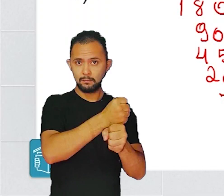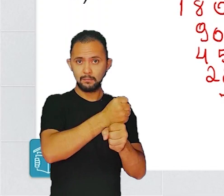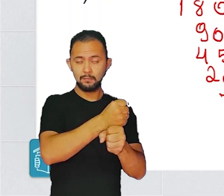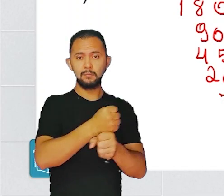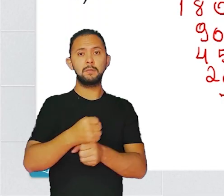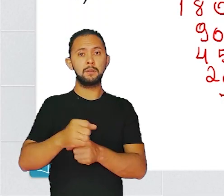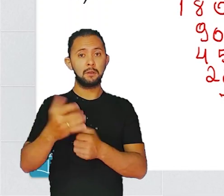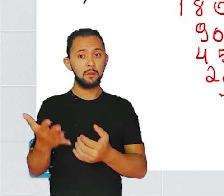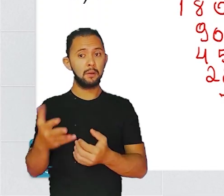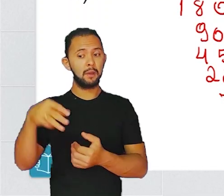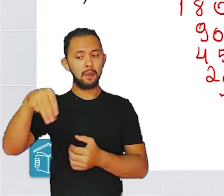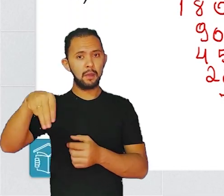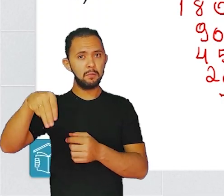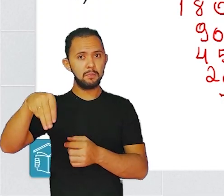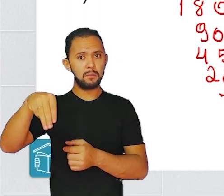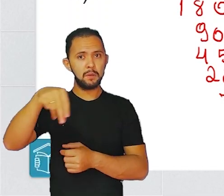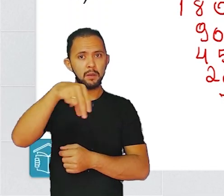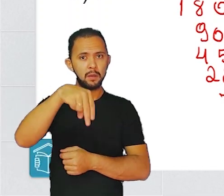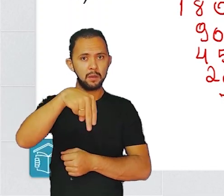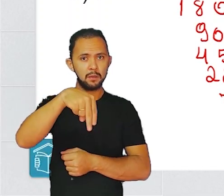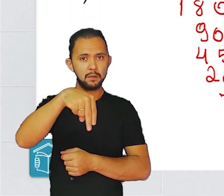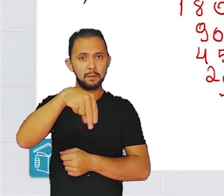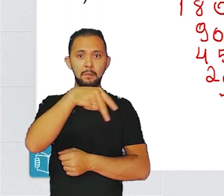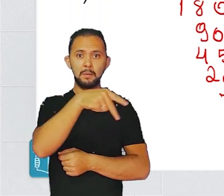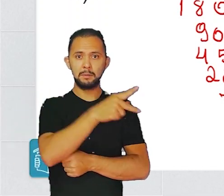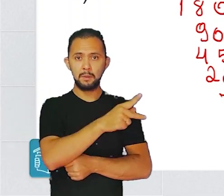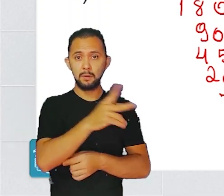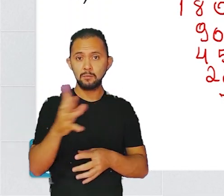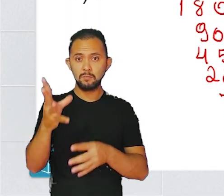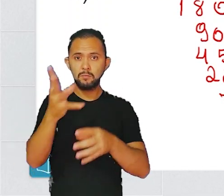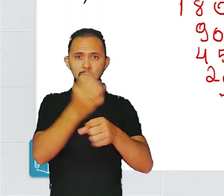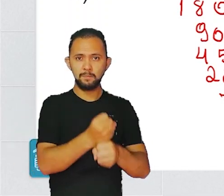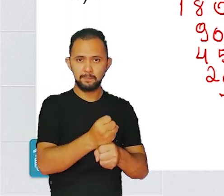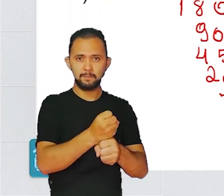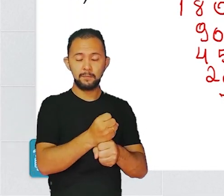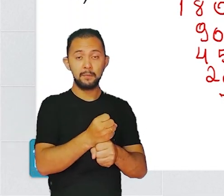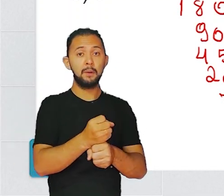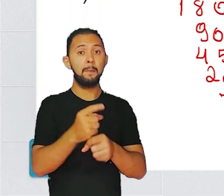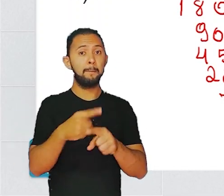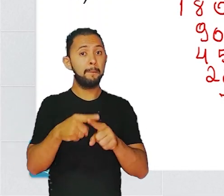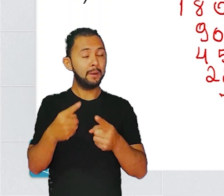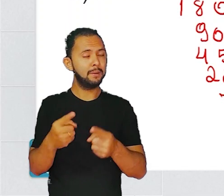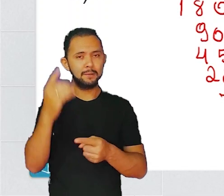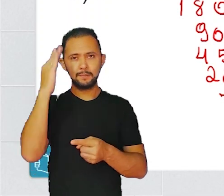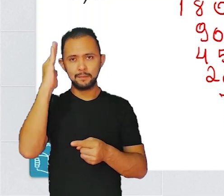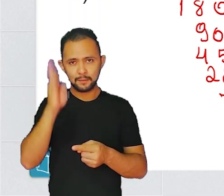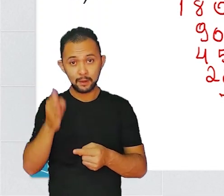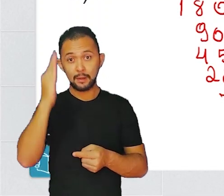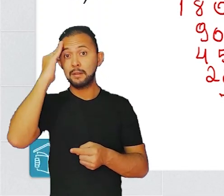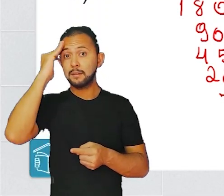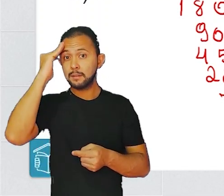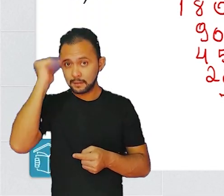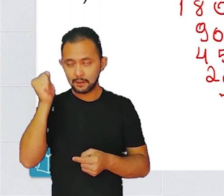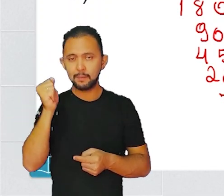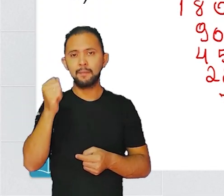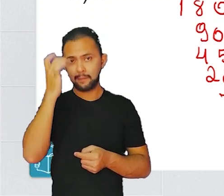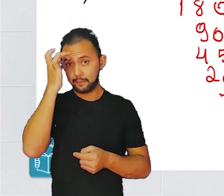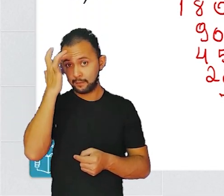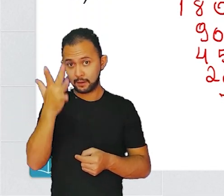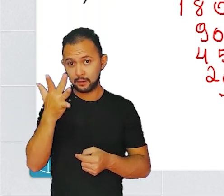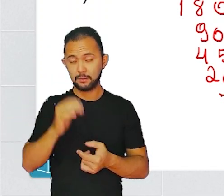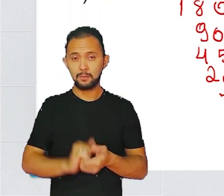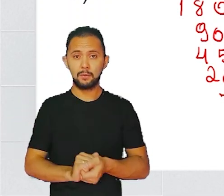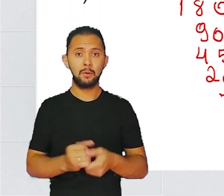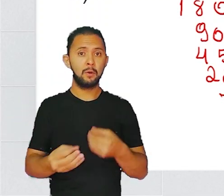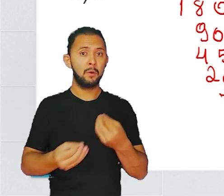somar o valor de m mais n mais p. Mas aqui eu tenho certeza que fica fácil. Quanto é que vai